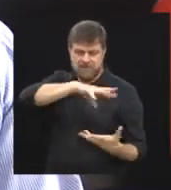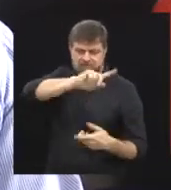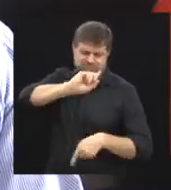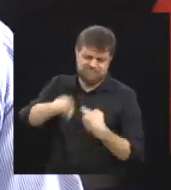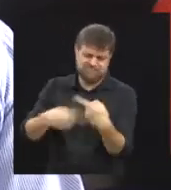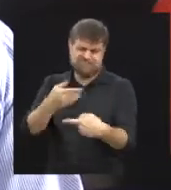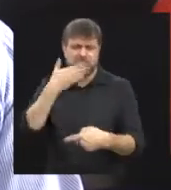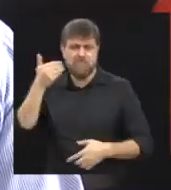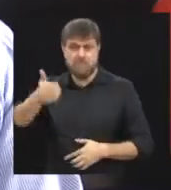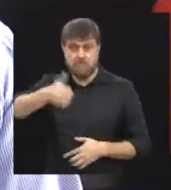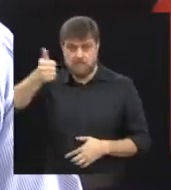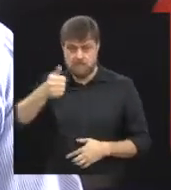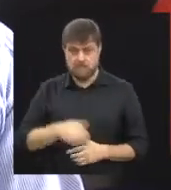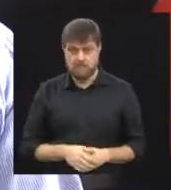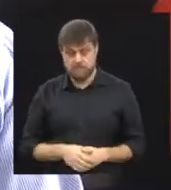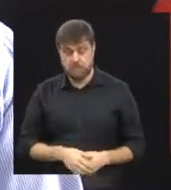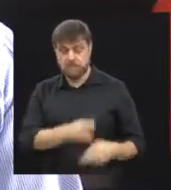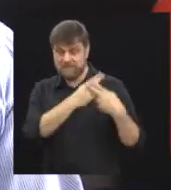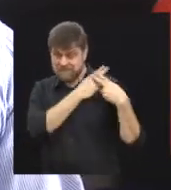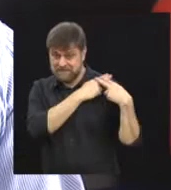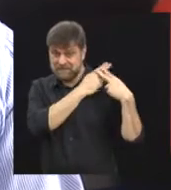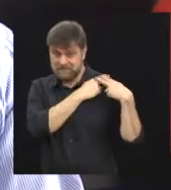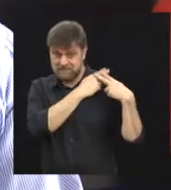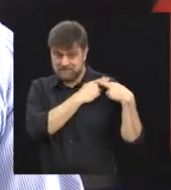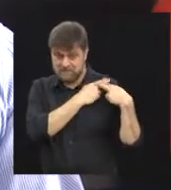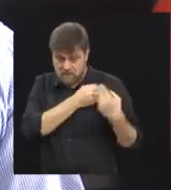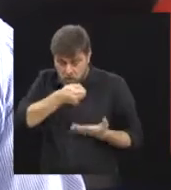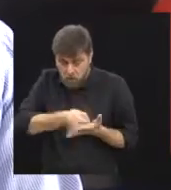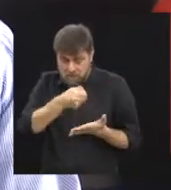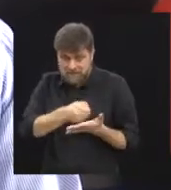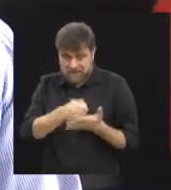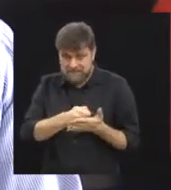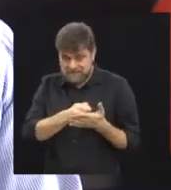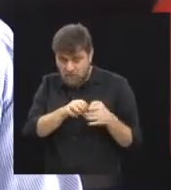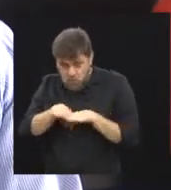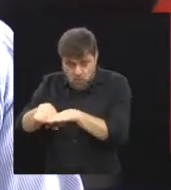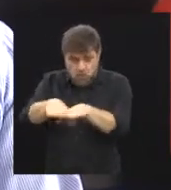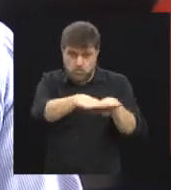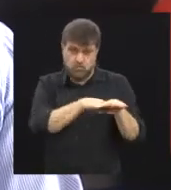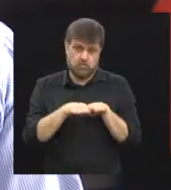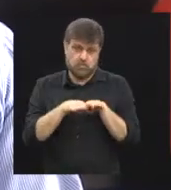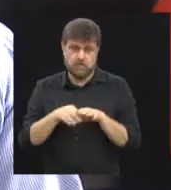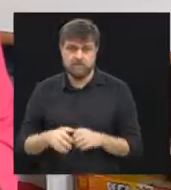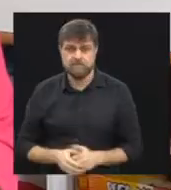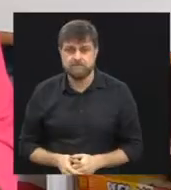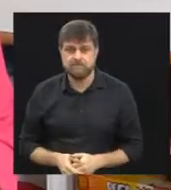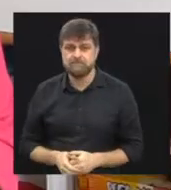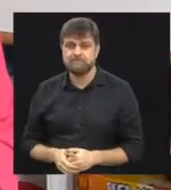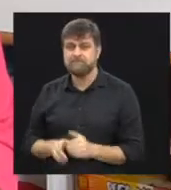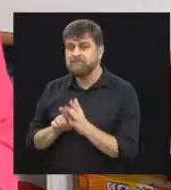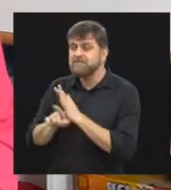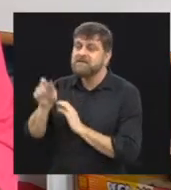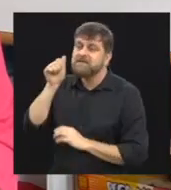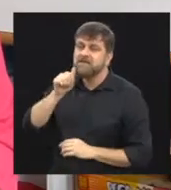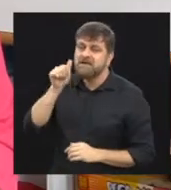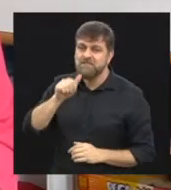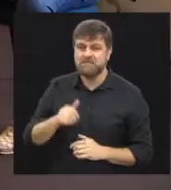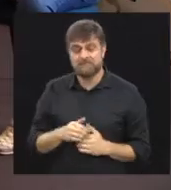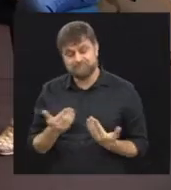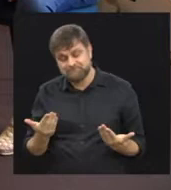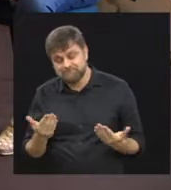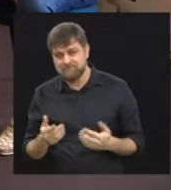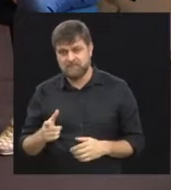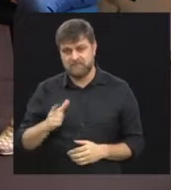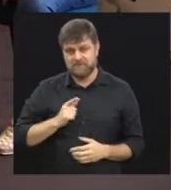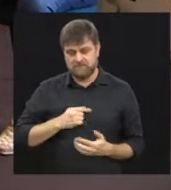mundo melhor. E eu acho que isso é uma responsabilidade e um dever de todos nós como cidadãos. Maria?